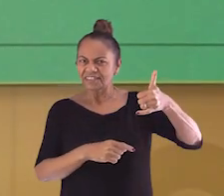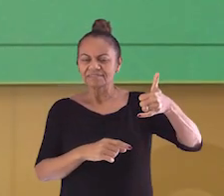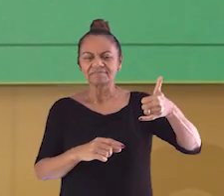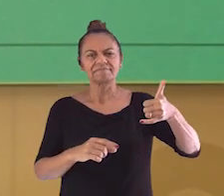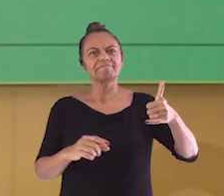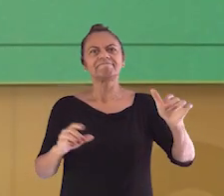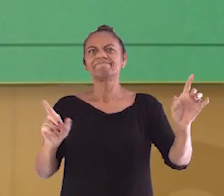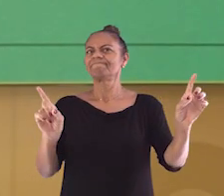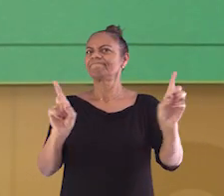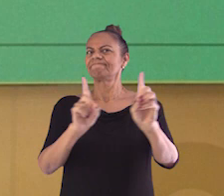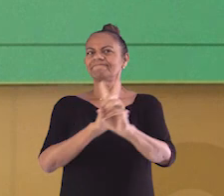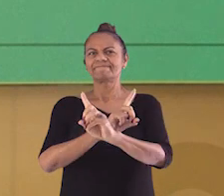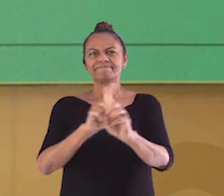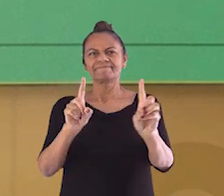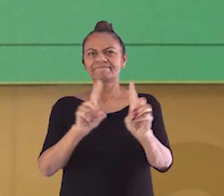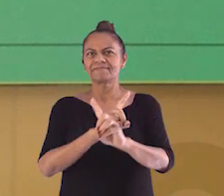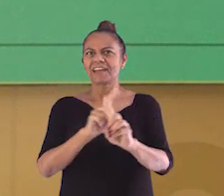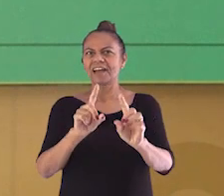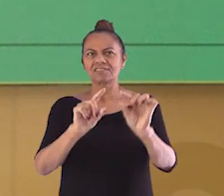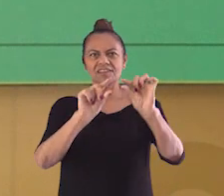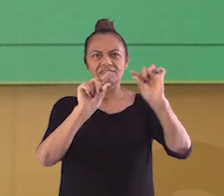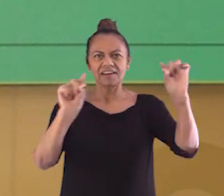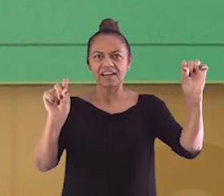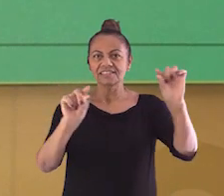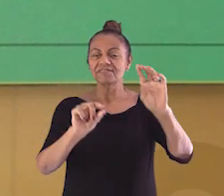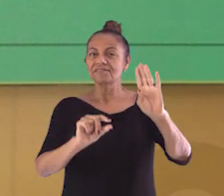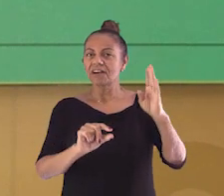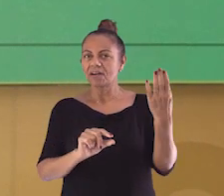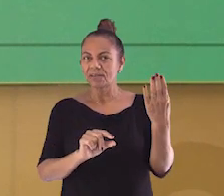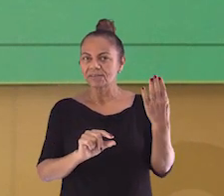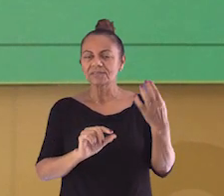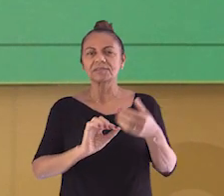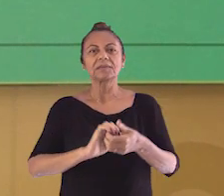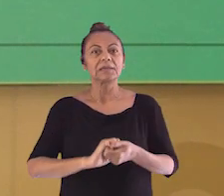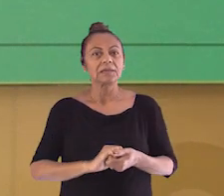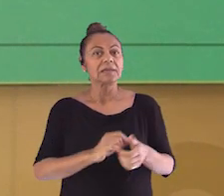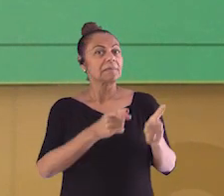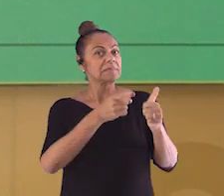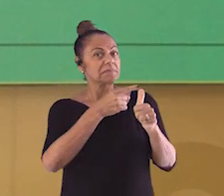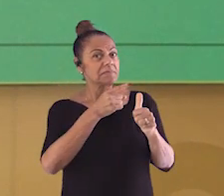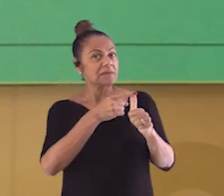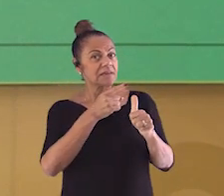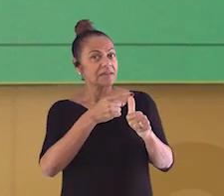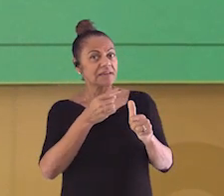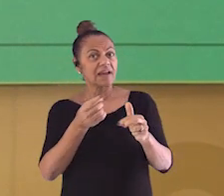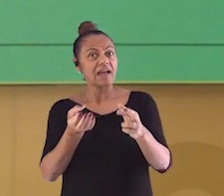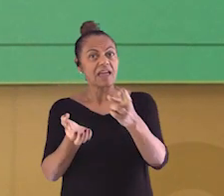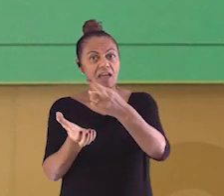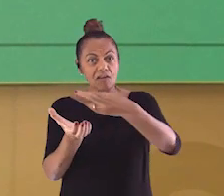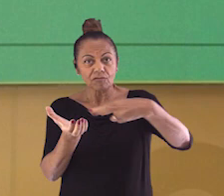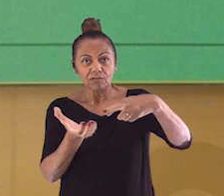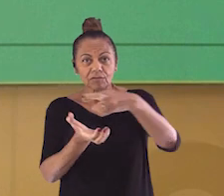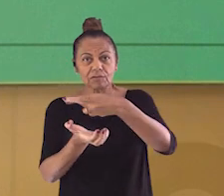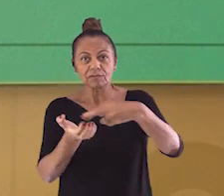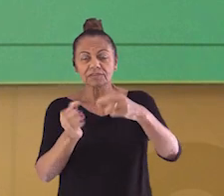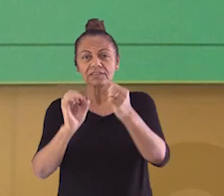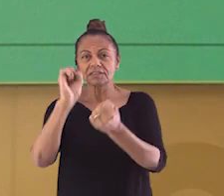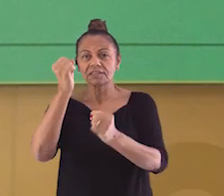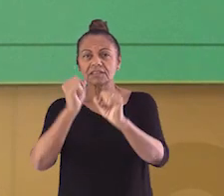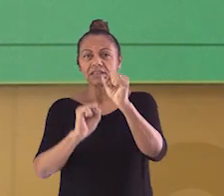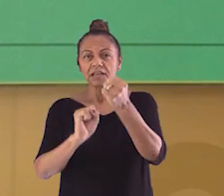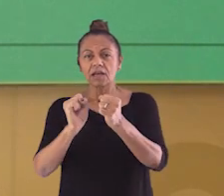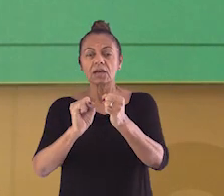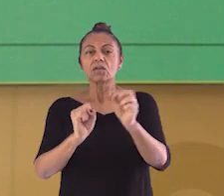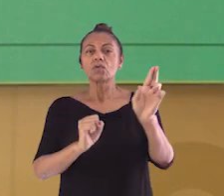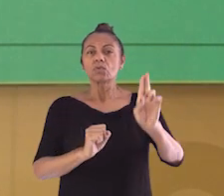Não, claro que não. Essa frase é falsa, gente. Na primeira revolução industrial, o início do uso